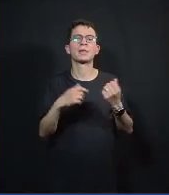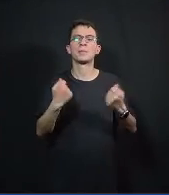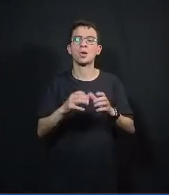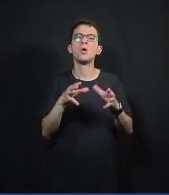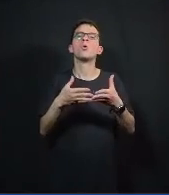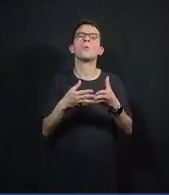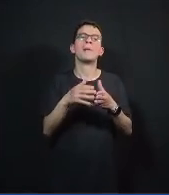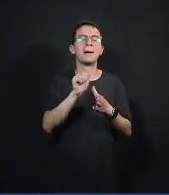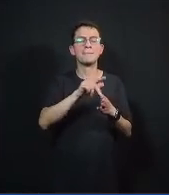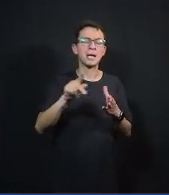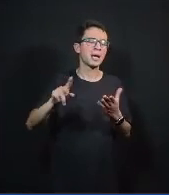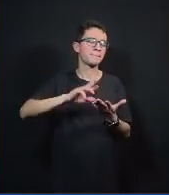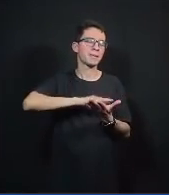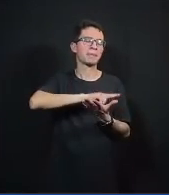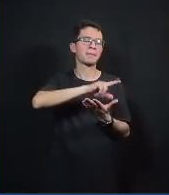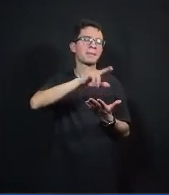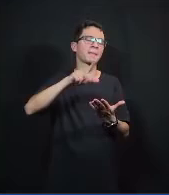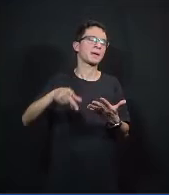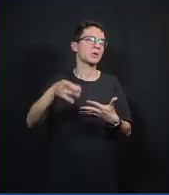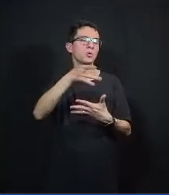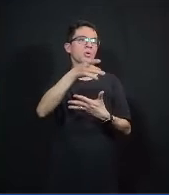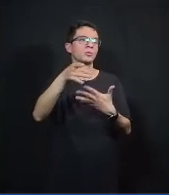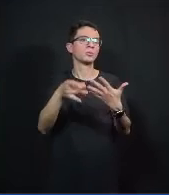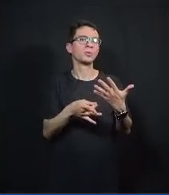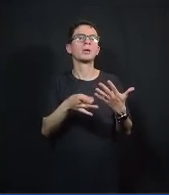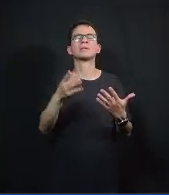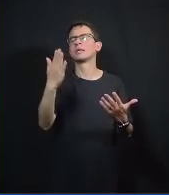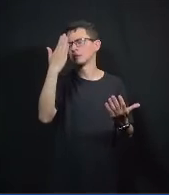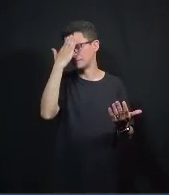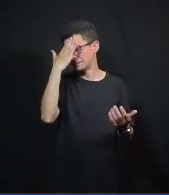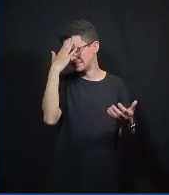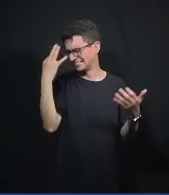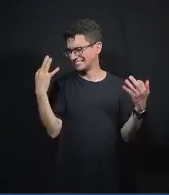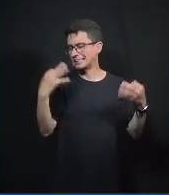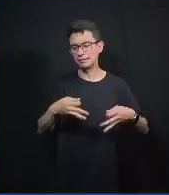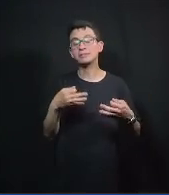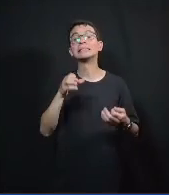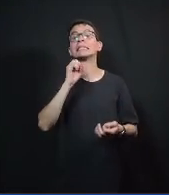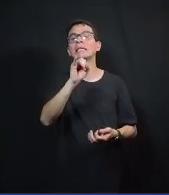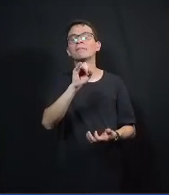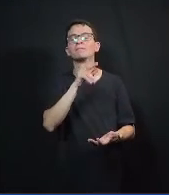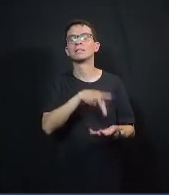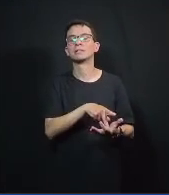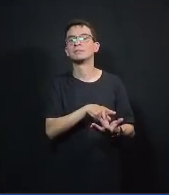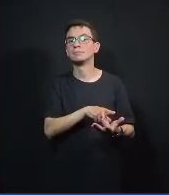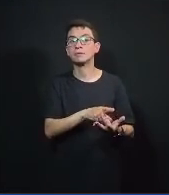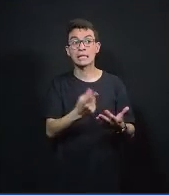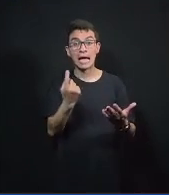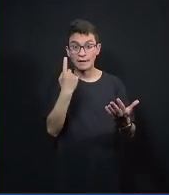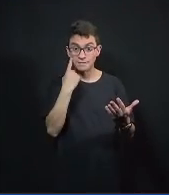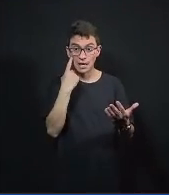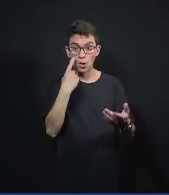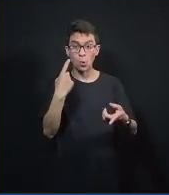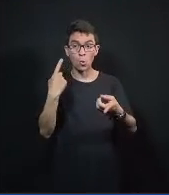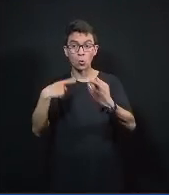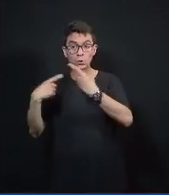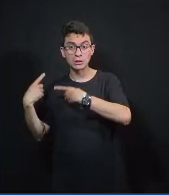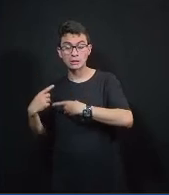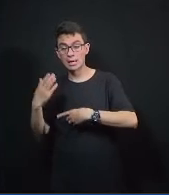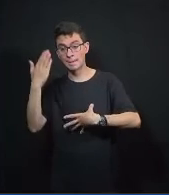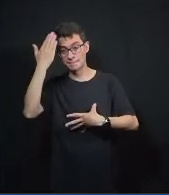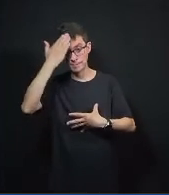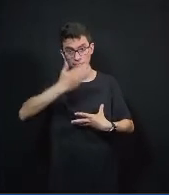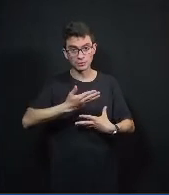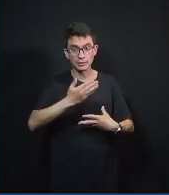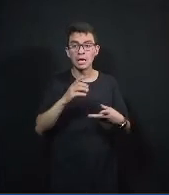mensagens instantâneas e pelas redes sociais, certifique-se de que são verdadeiras. Consulte fontes e agências de checagem.